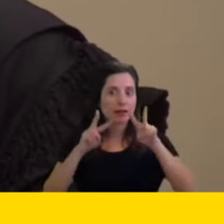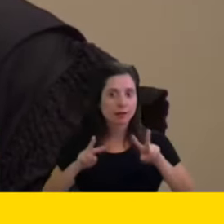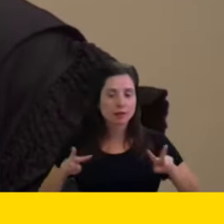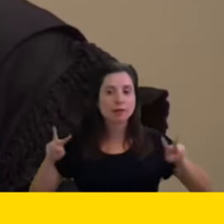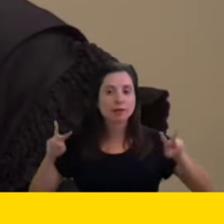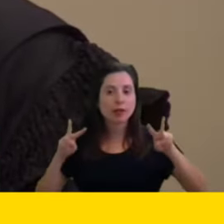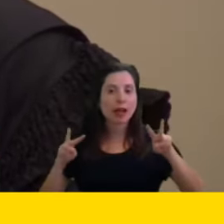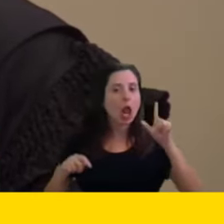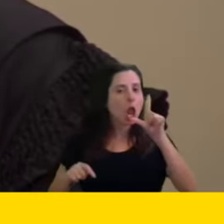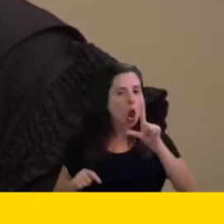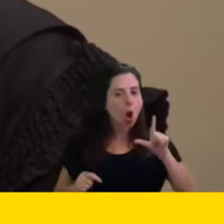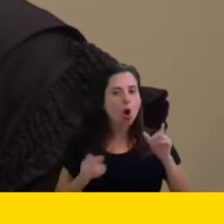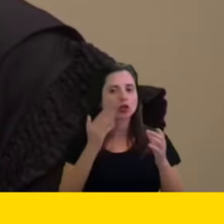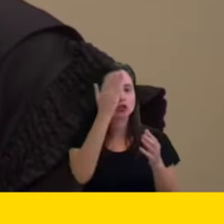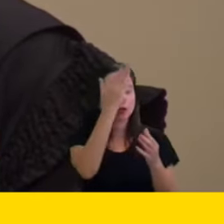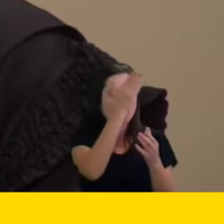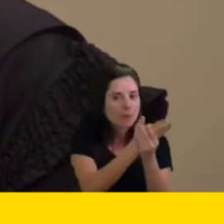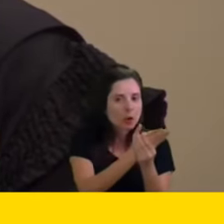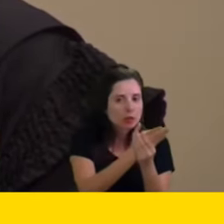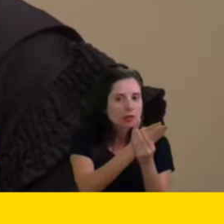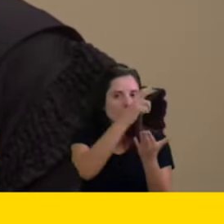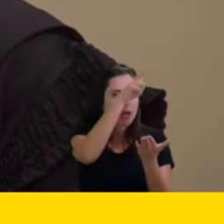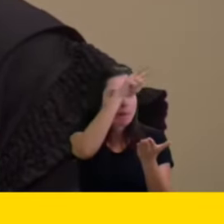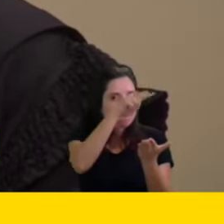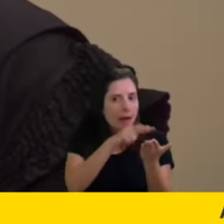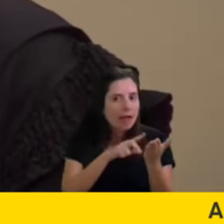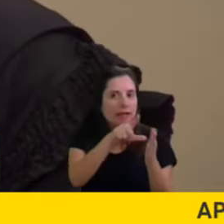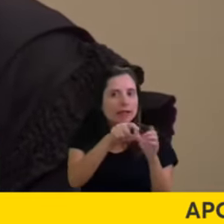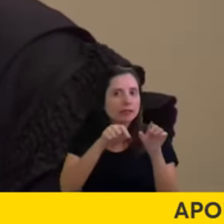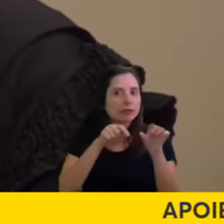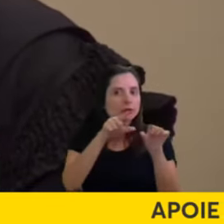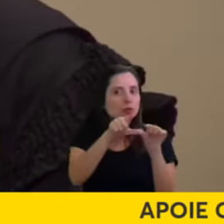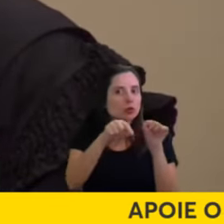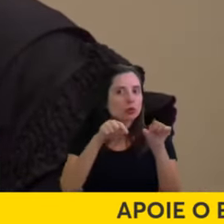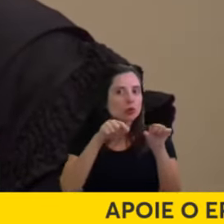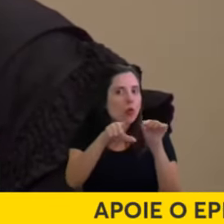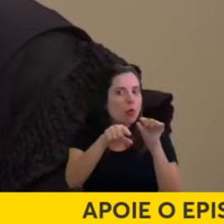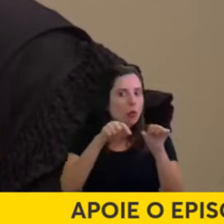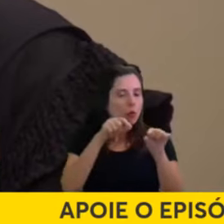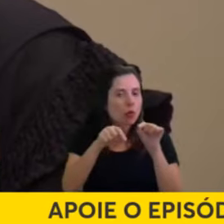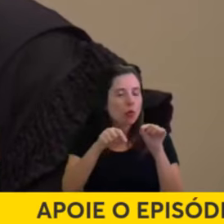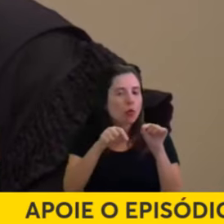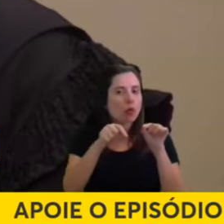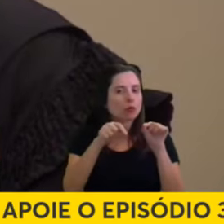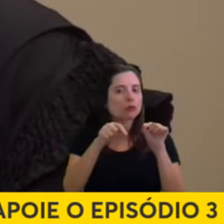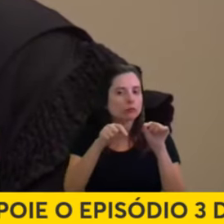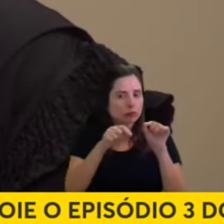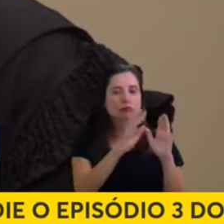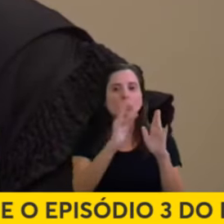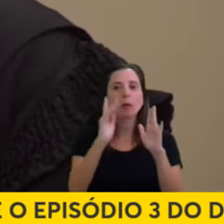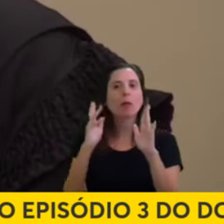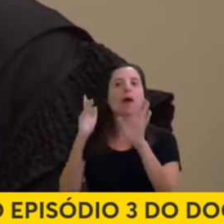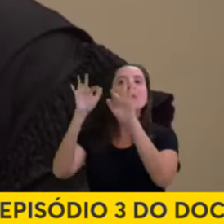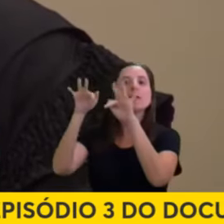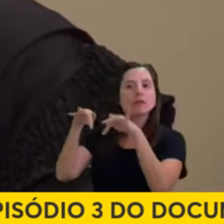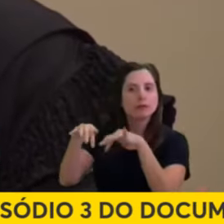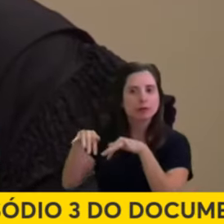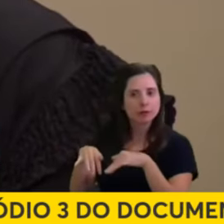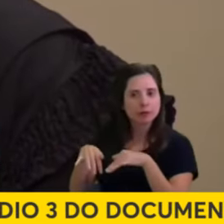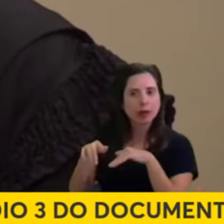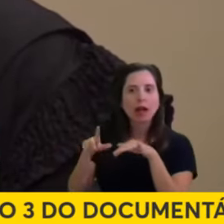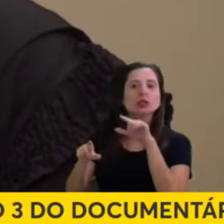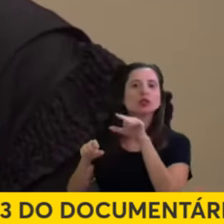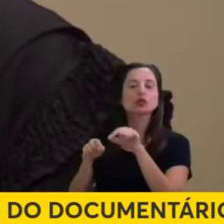a lógica do processo democr ático de escolha de detentores de mandatos eletivos desrespeitando ao final esse a escolha do